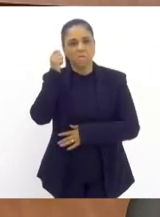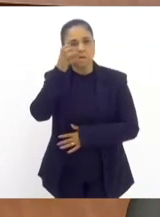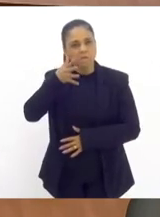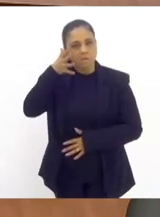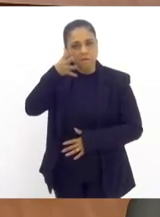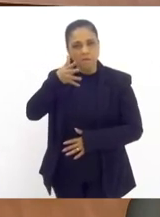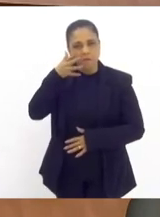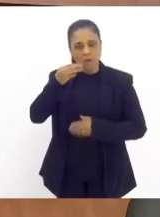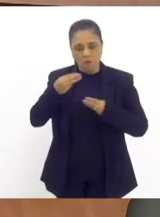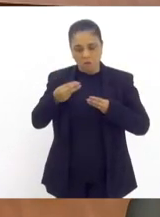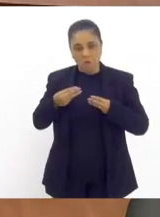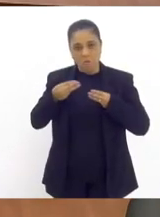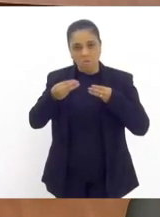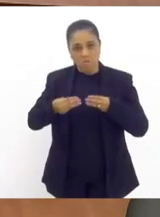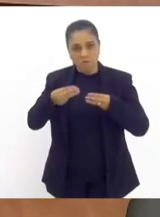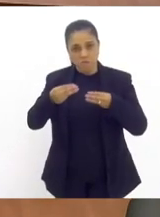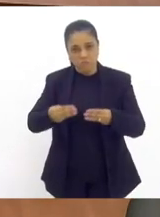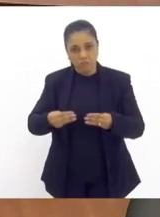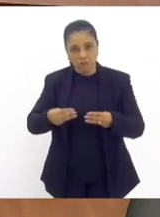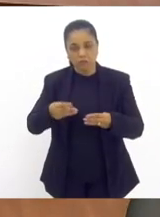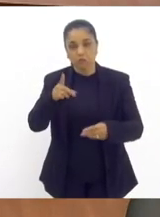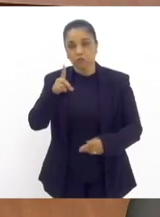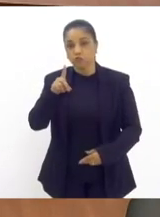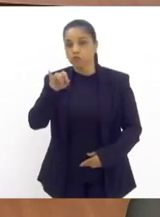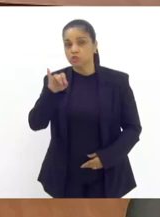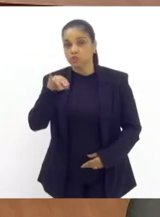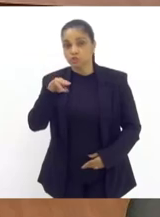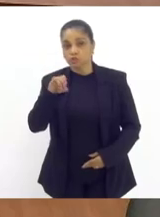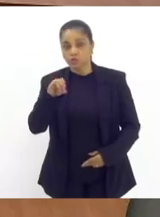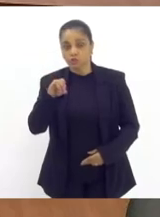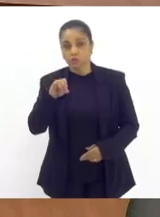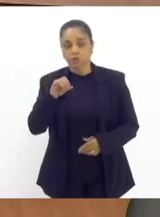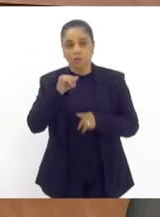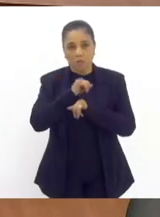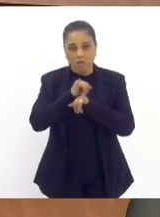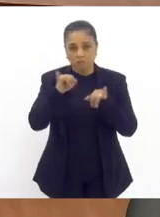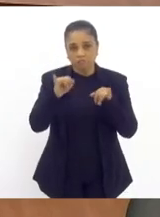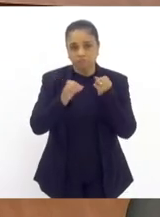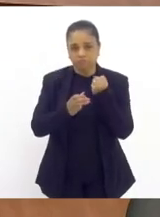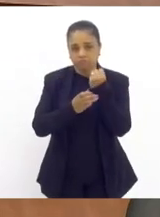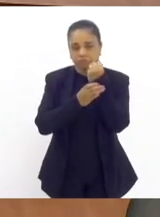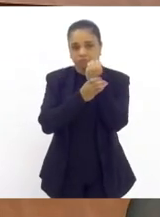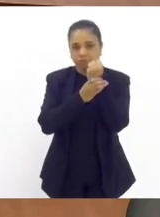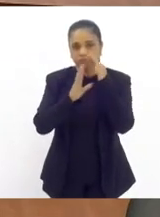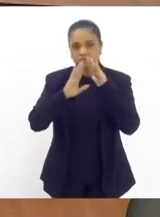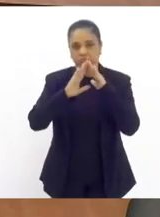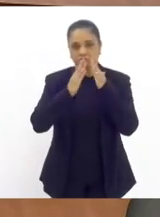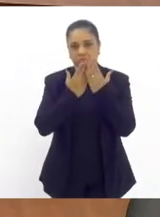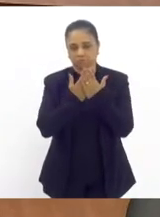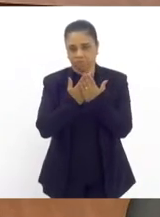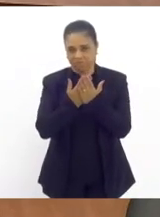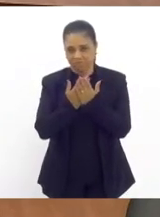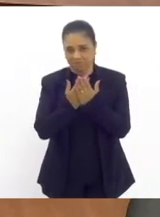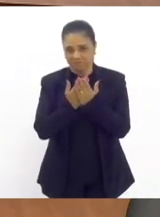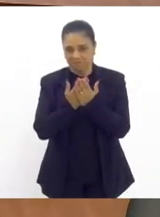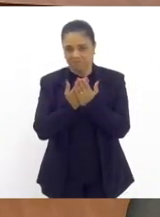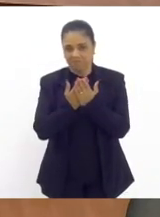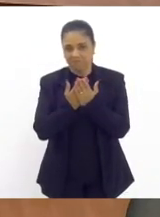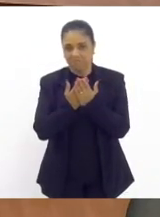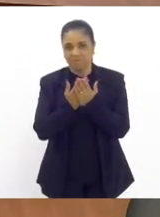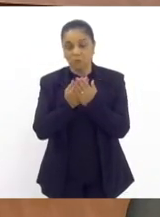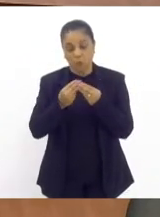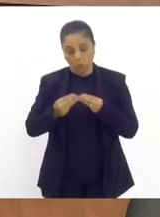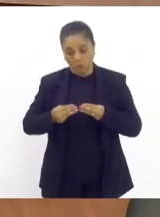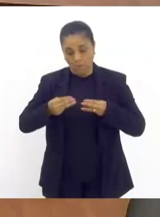ministro Dino anuncia reforço para segurança nas escolas nosso